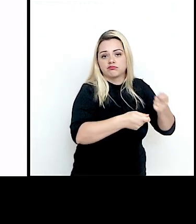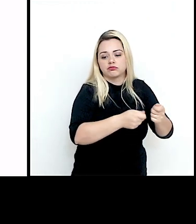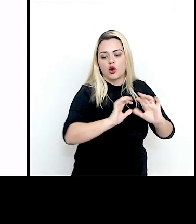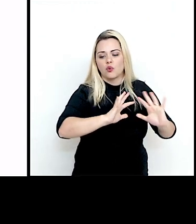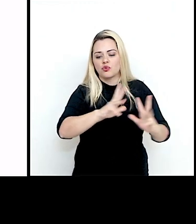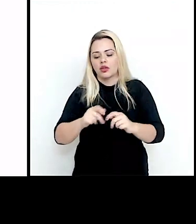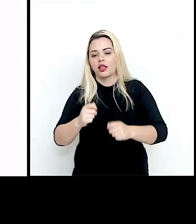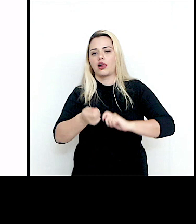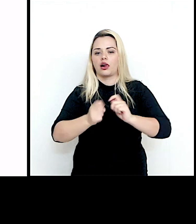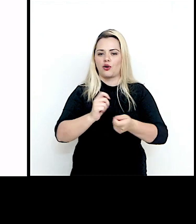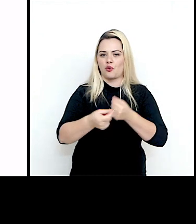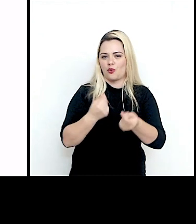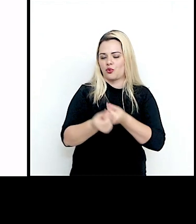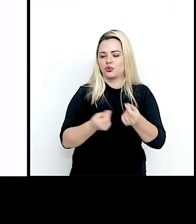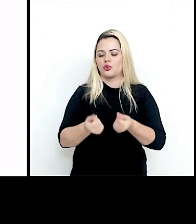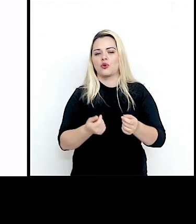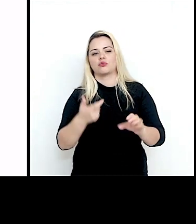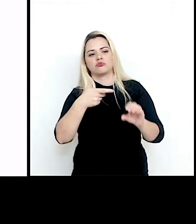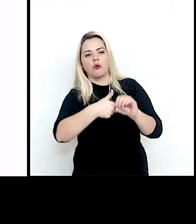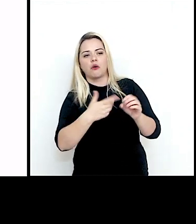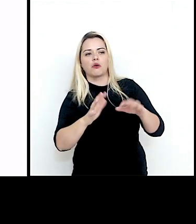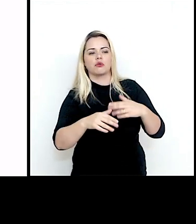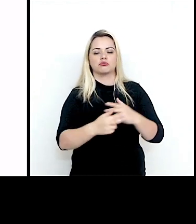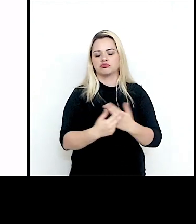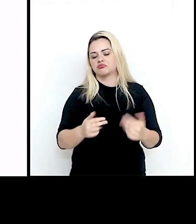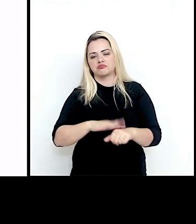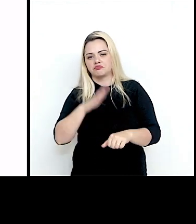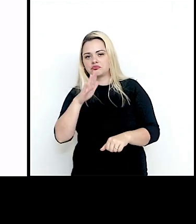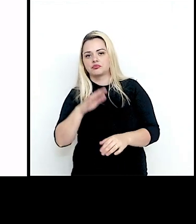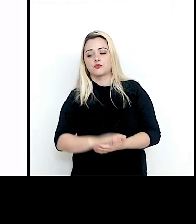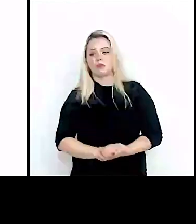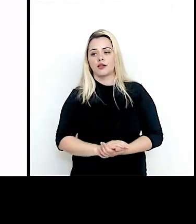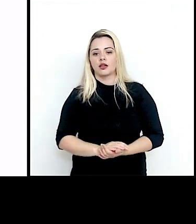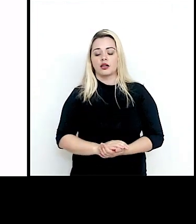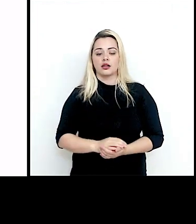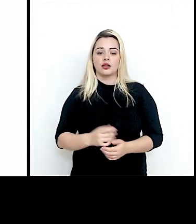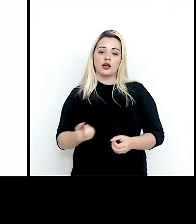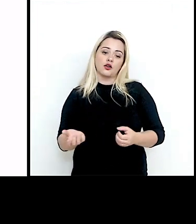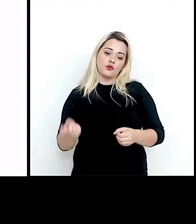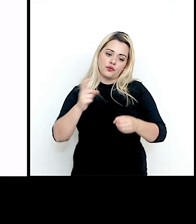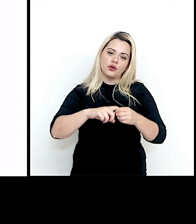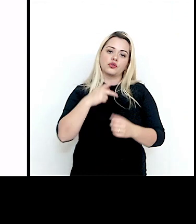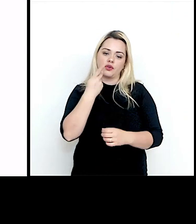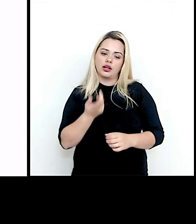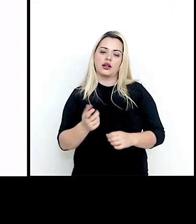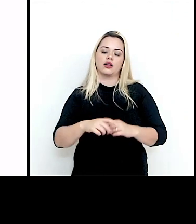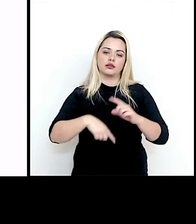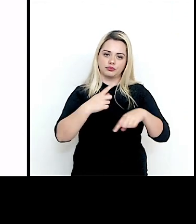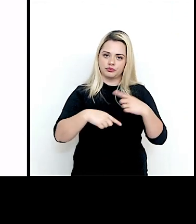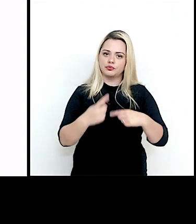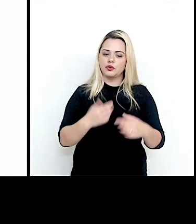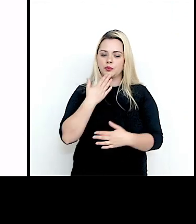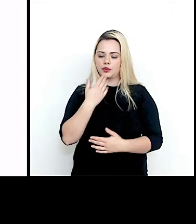econômicos minério petróleo tudo mágico eu vou voltar é isso com mais de tarde mas eu acho que aqui mostra